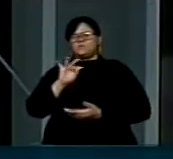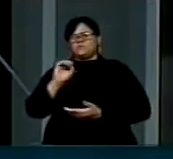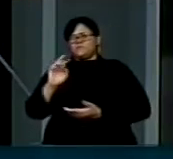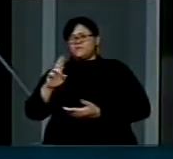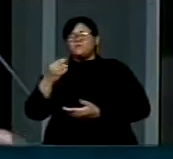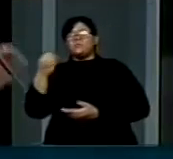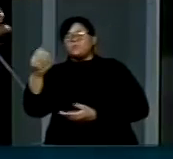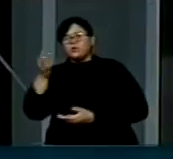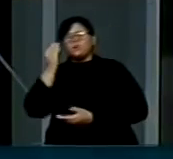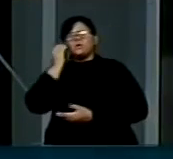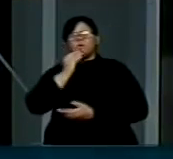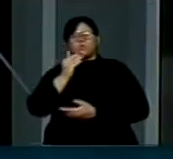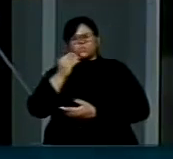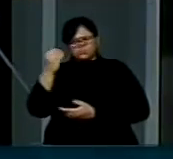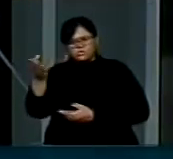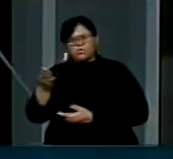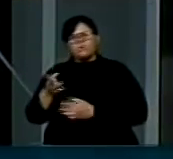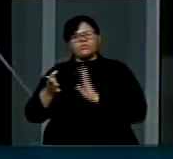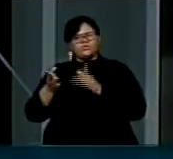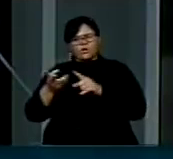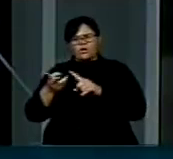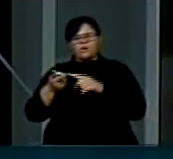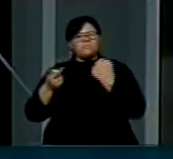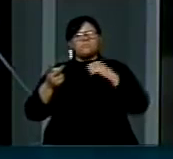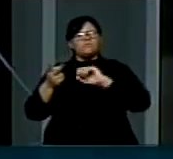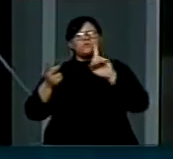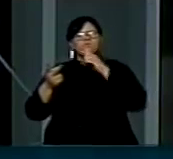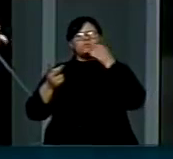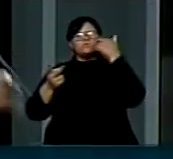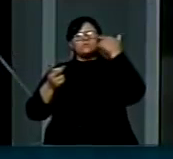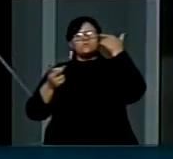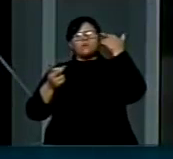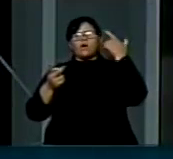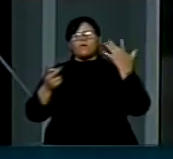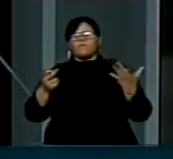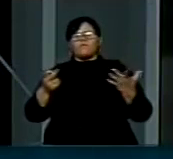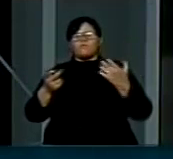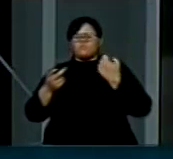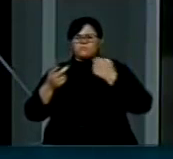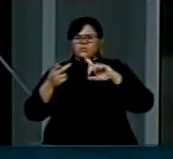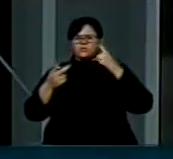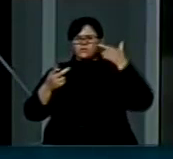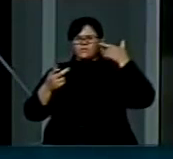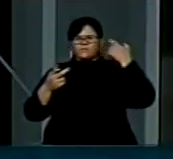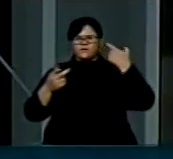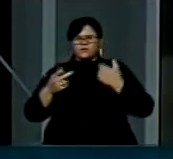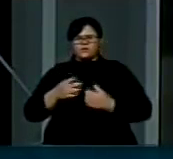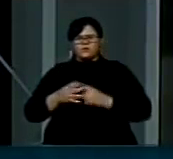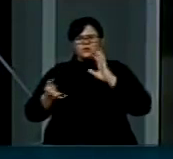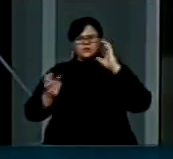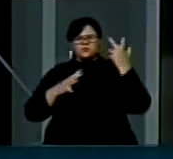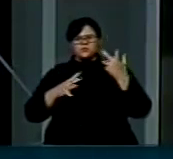entregando a ele o seu celular, ele decidiu fazer a sua despedida,